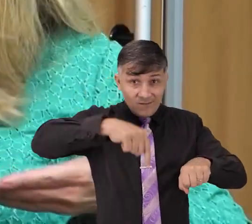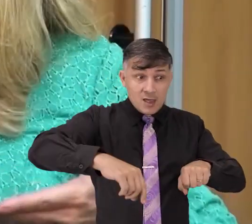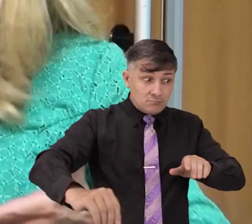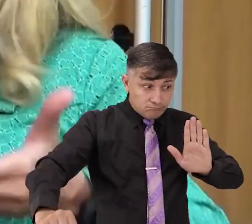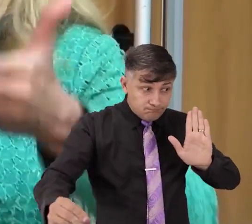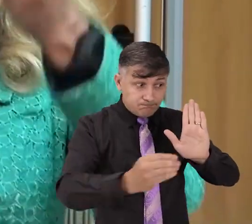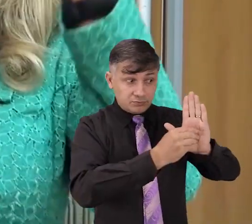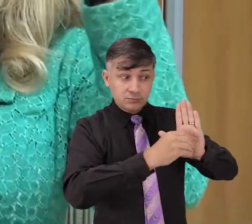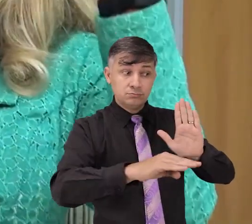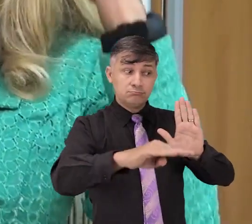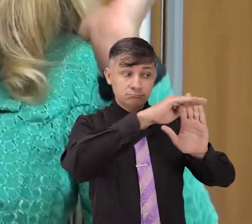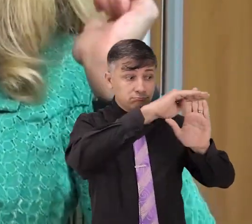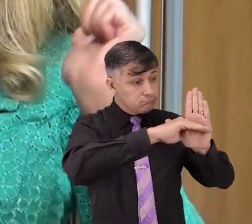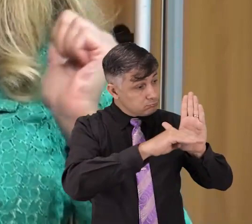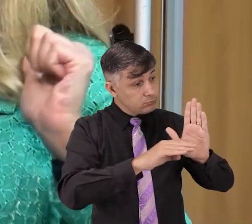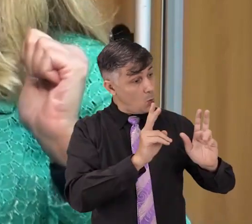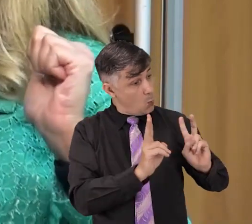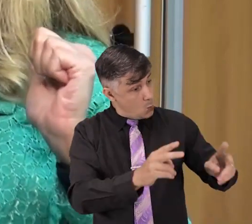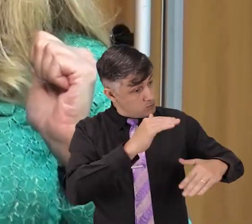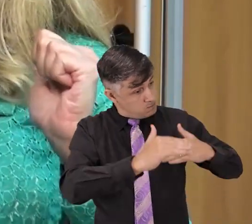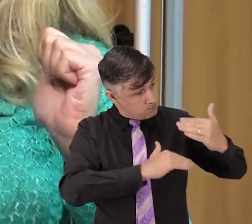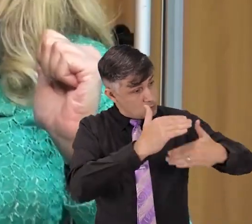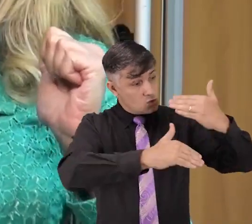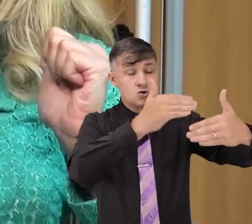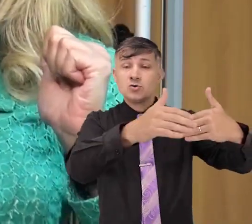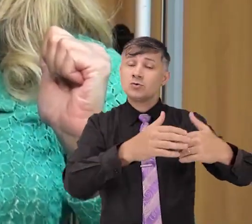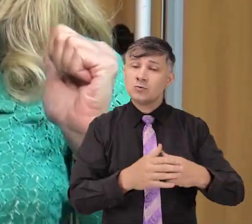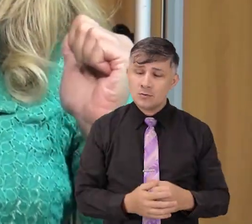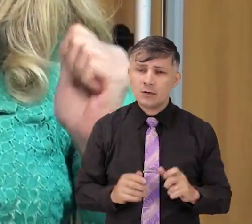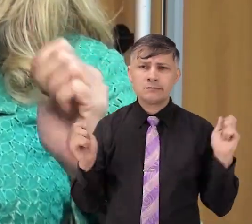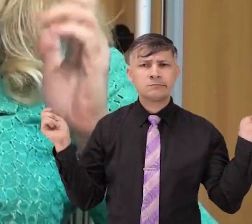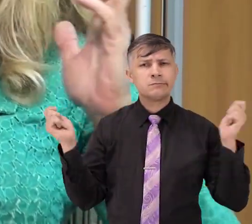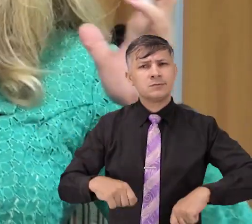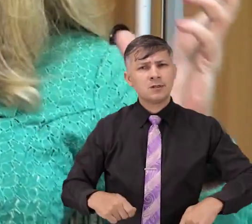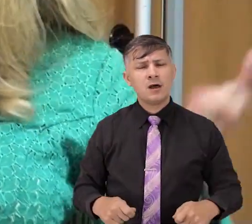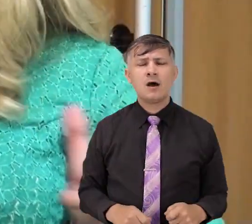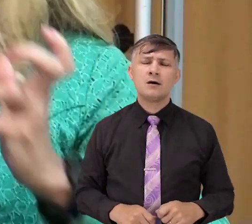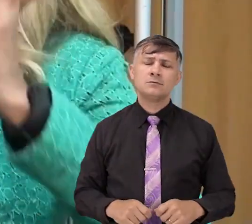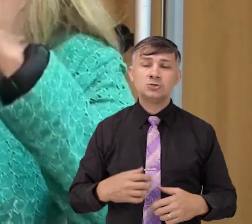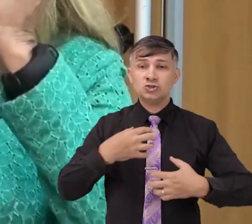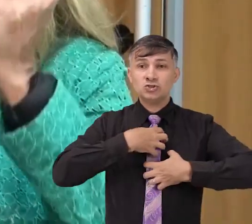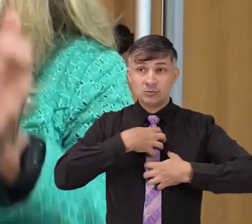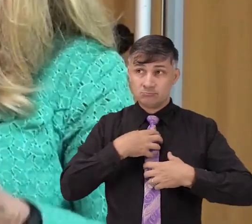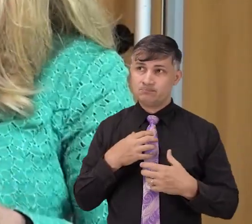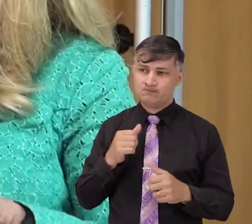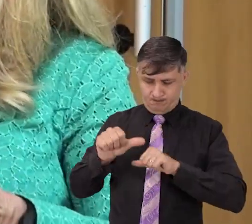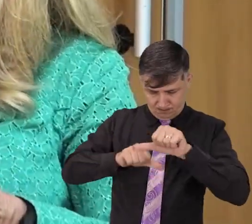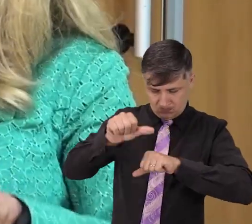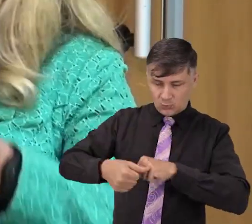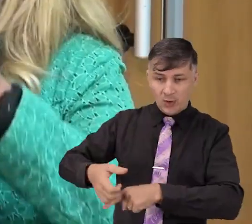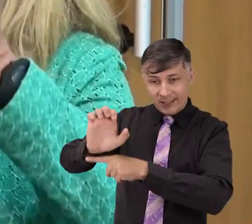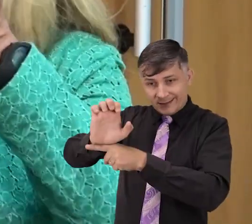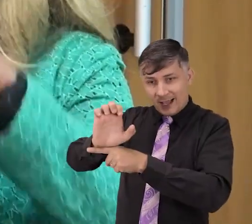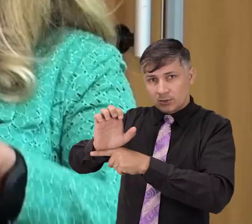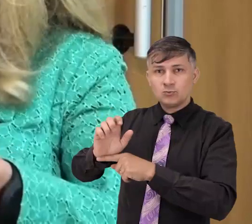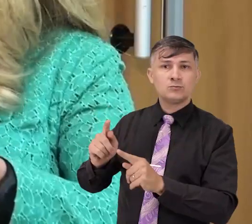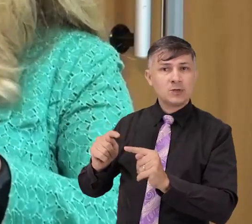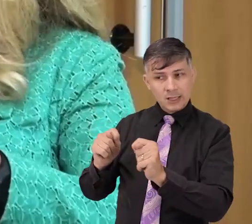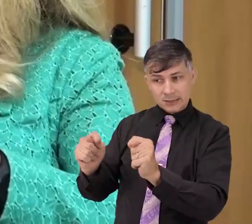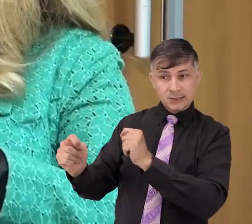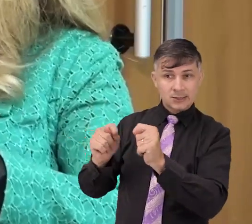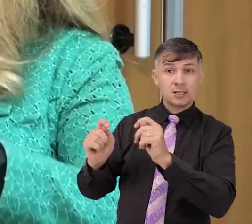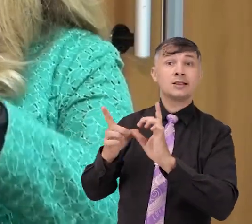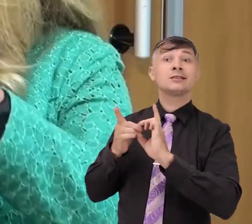gente prosseguisse tendo uma, enfim, uma configuração de Estado que fosse democrático e que